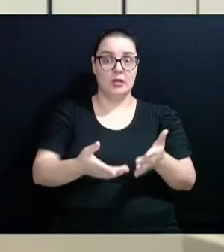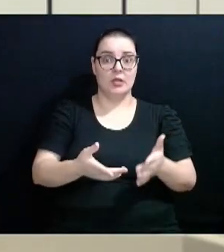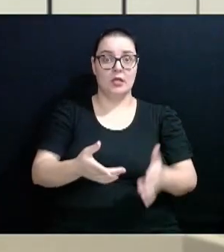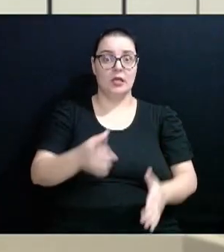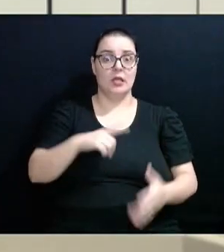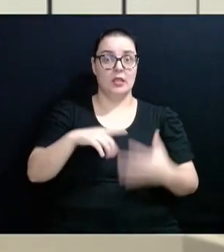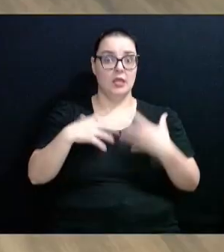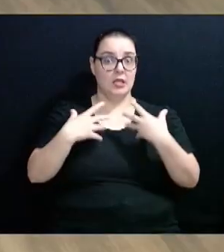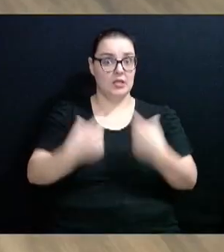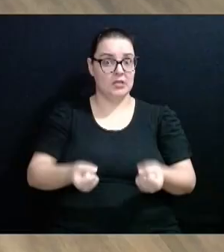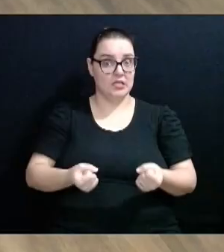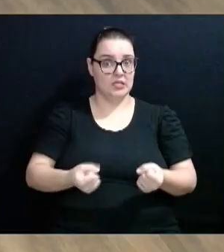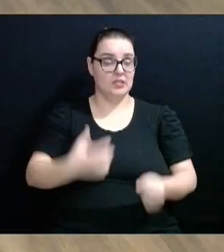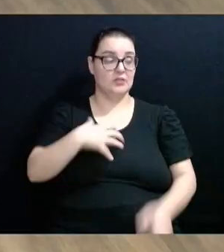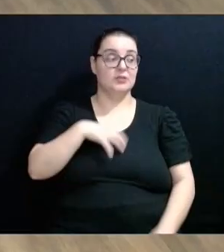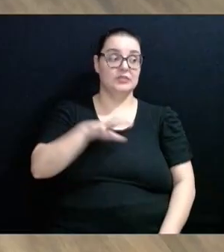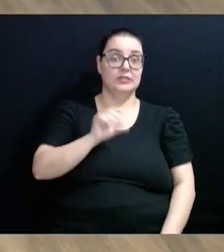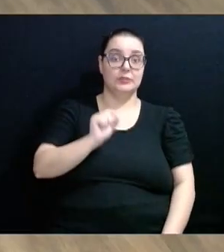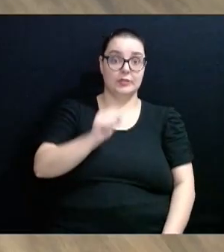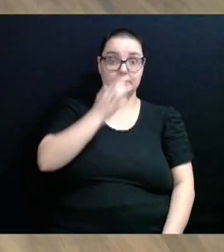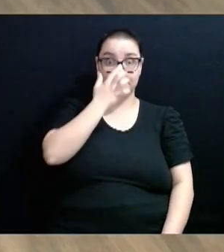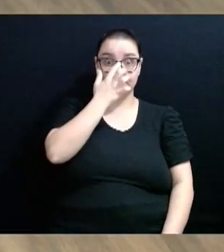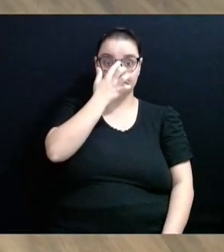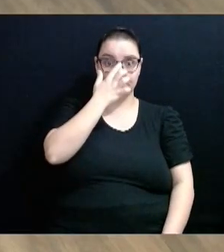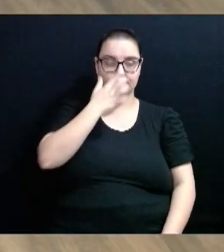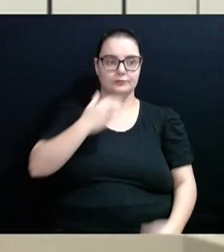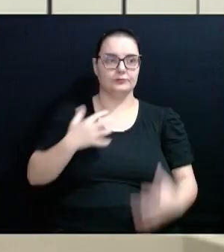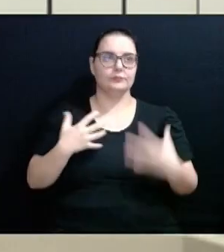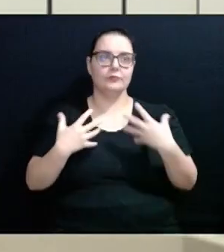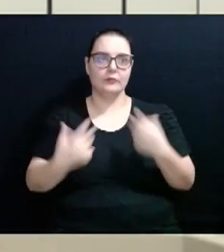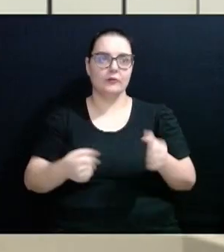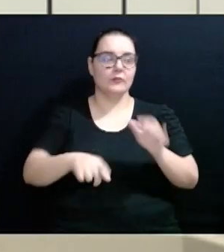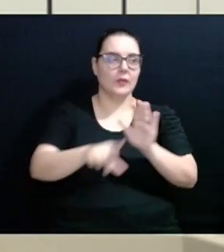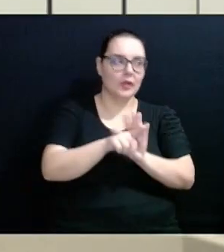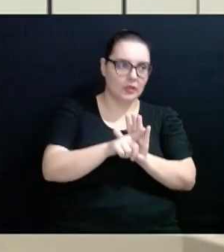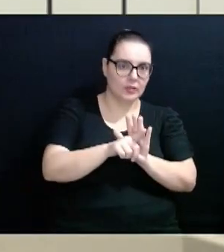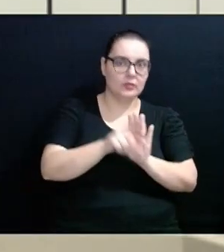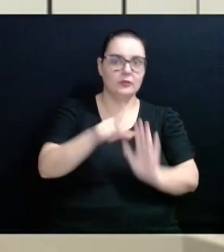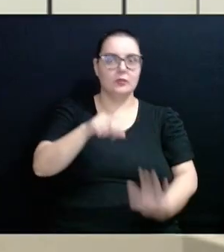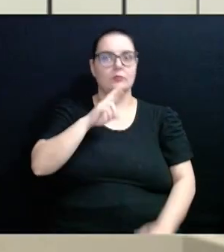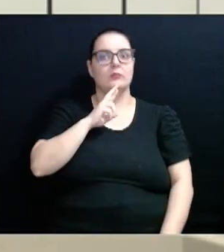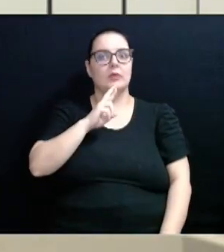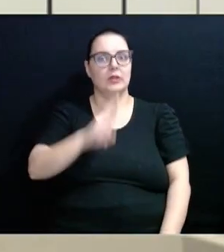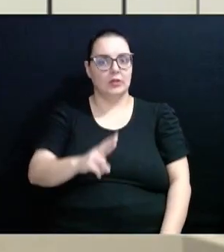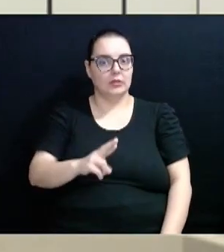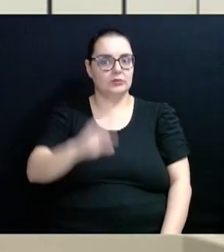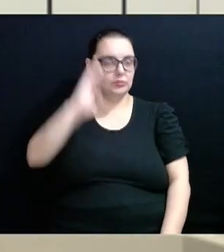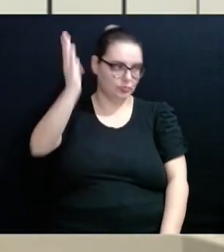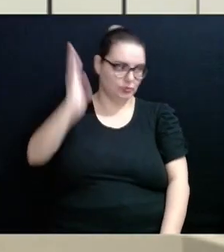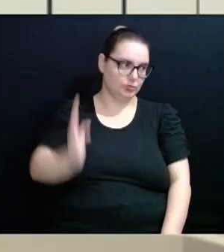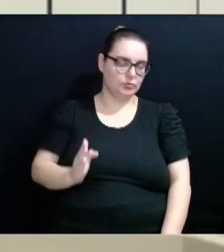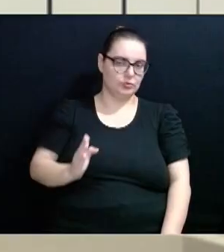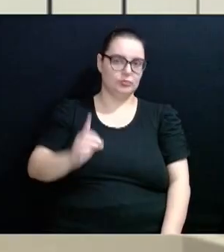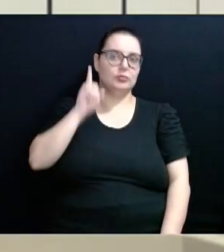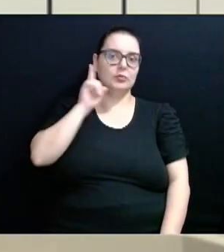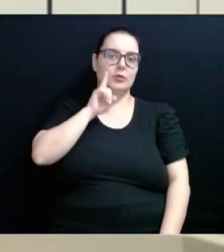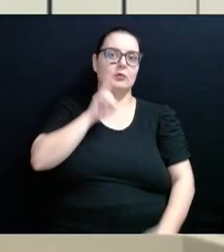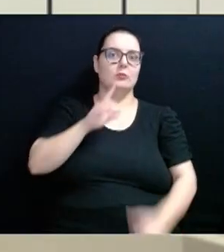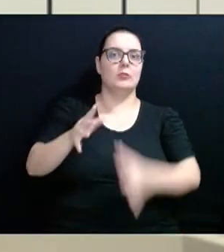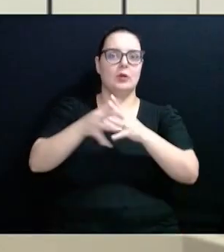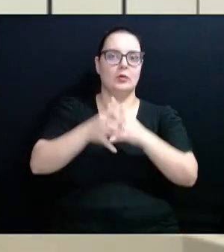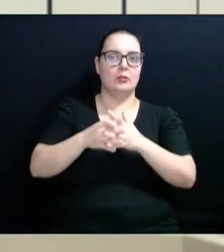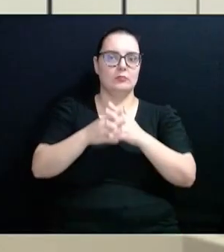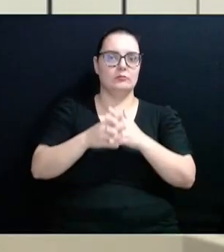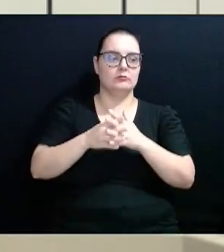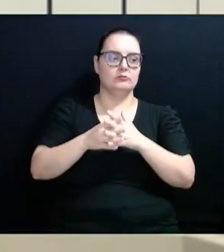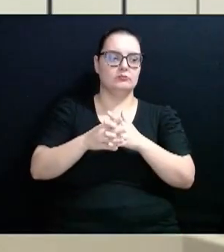da seguinte forma: sancionar essa lei foi uma resposta do Brasil para os Estados Unidos. Talvez de fato